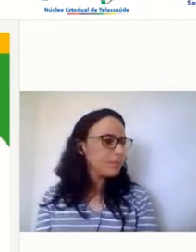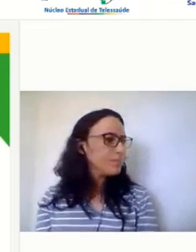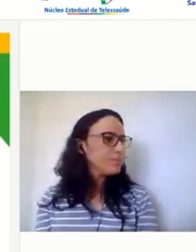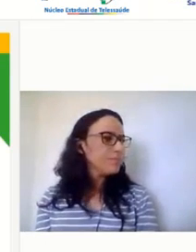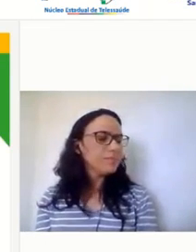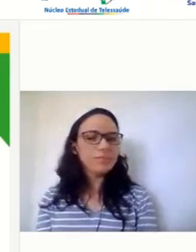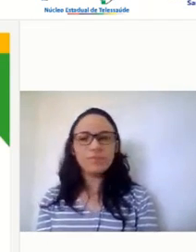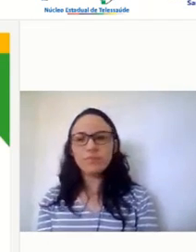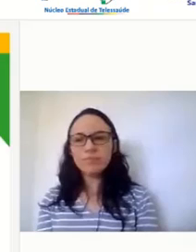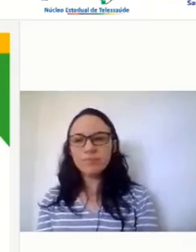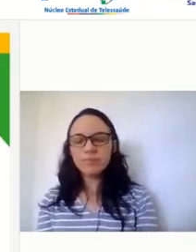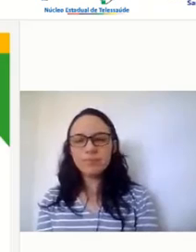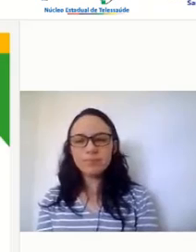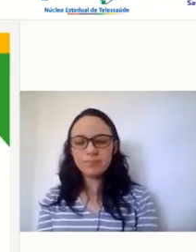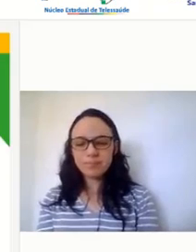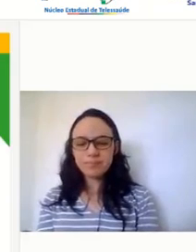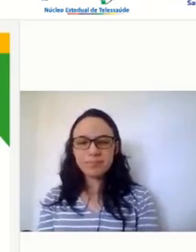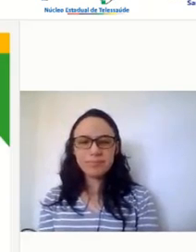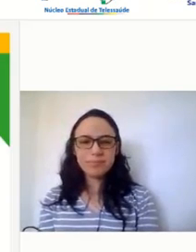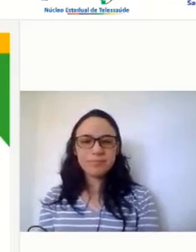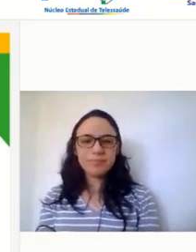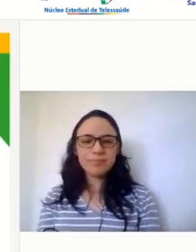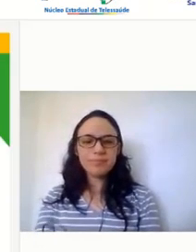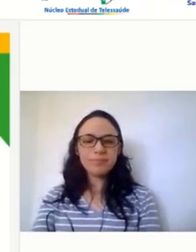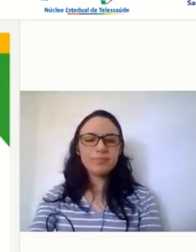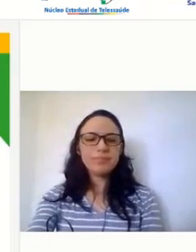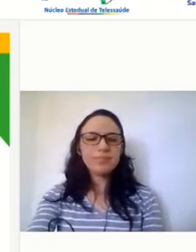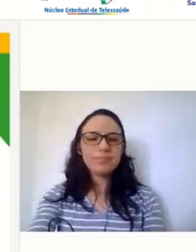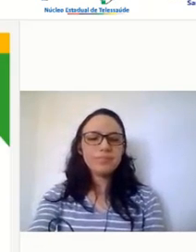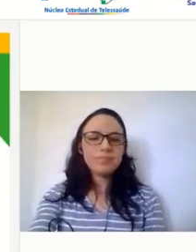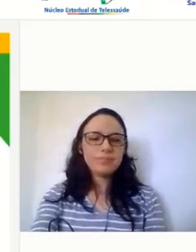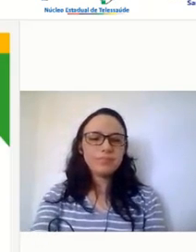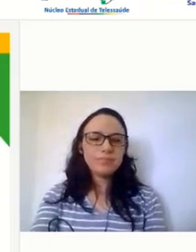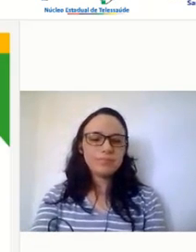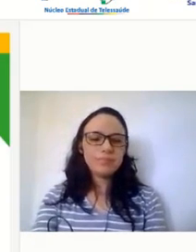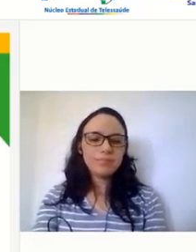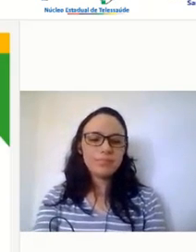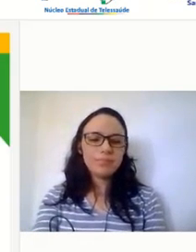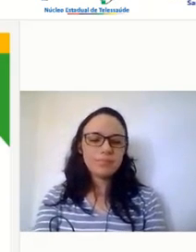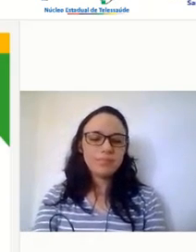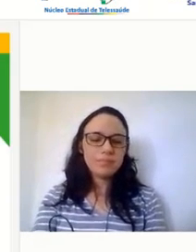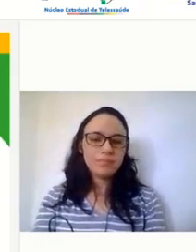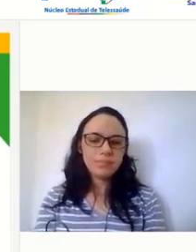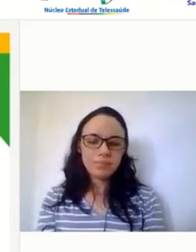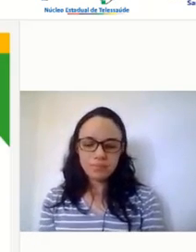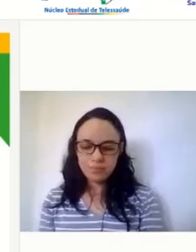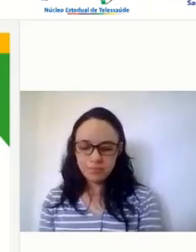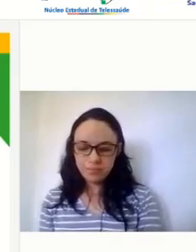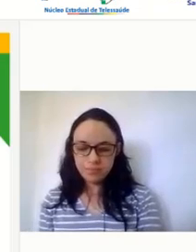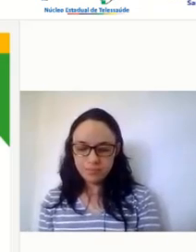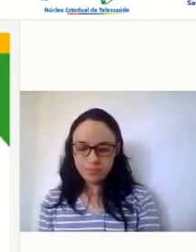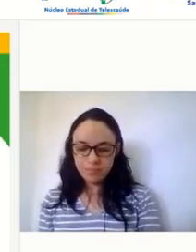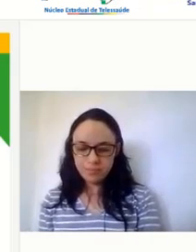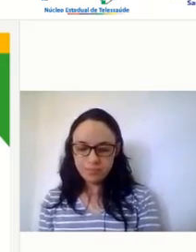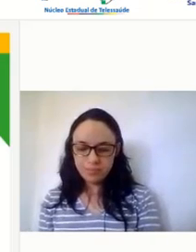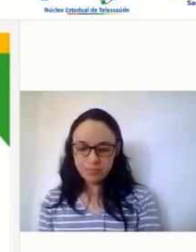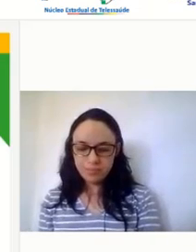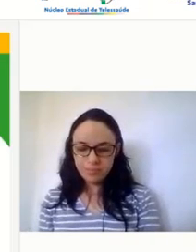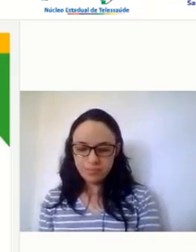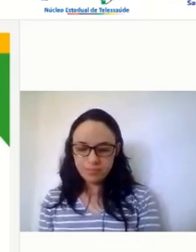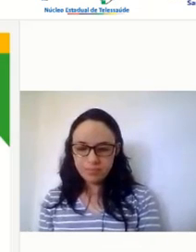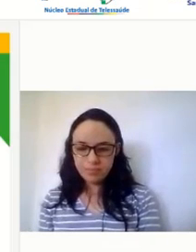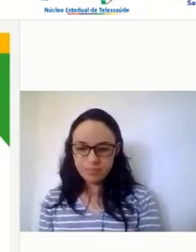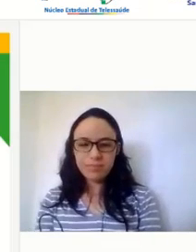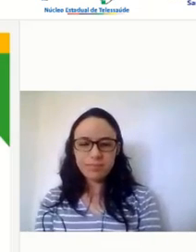dúvidas sobre amamentação porque como advogar isso em todos os